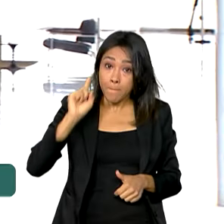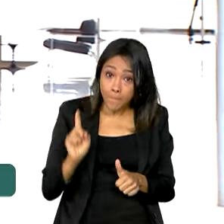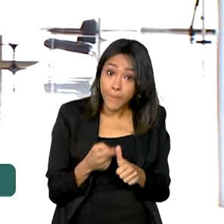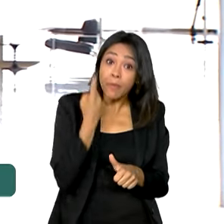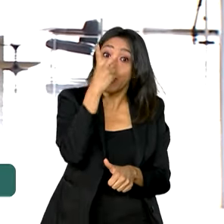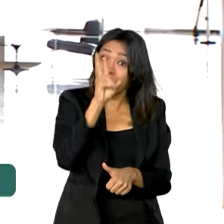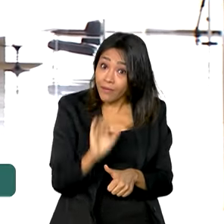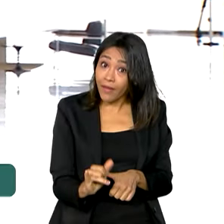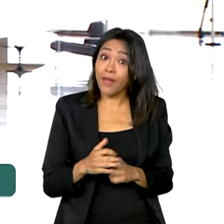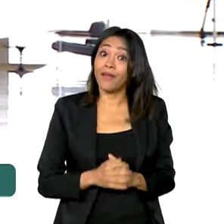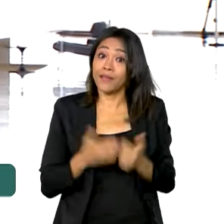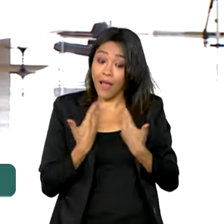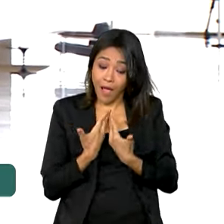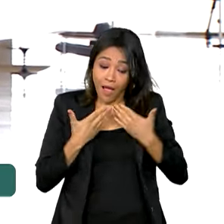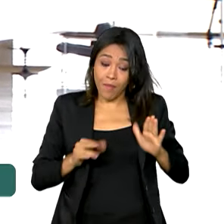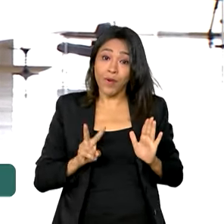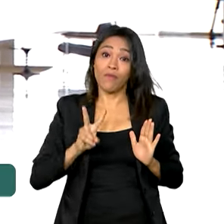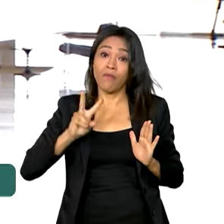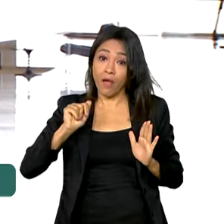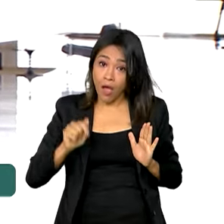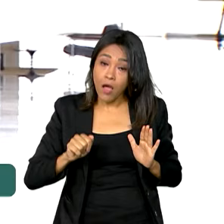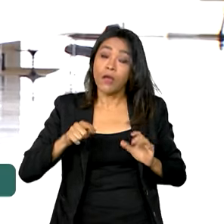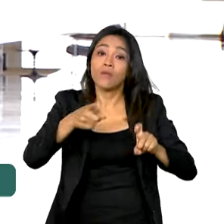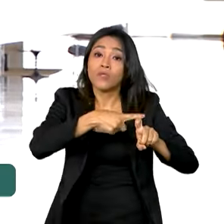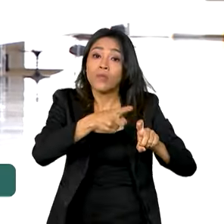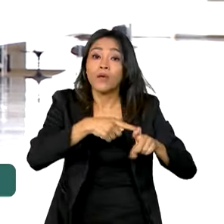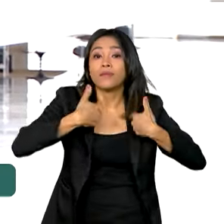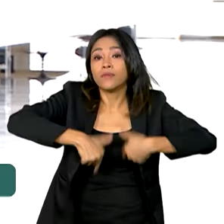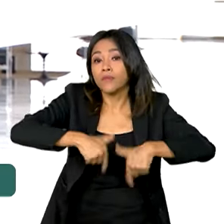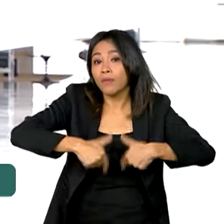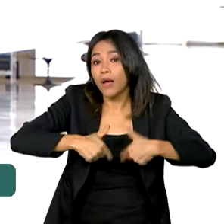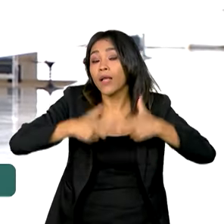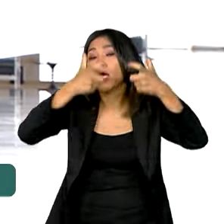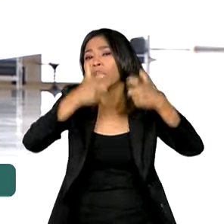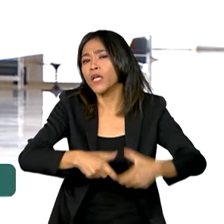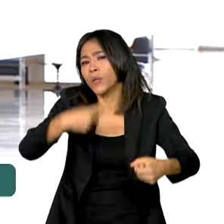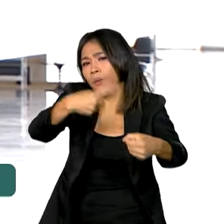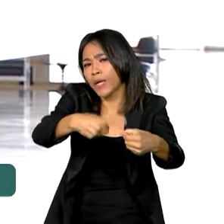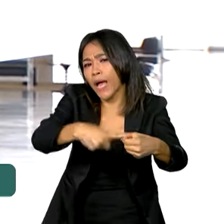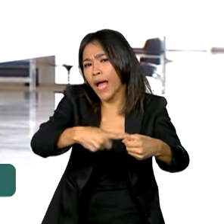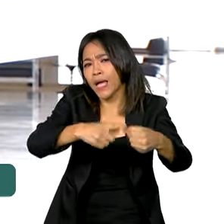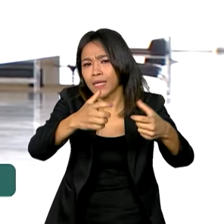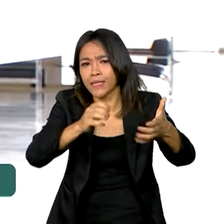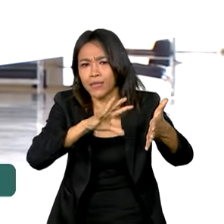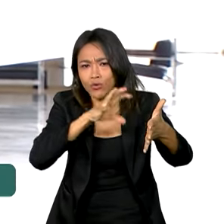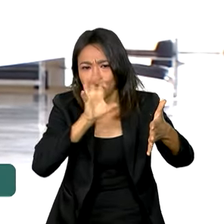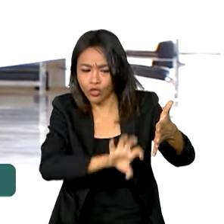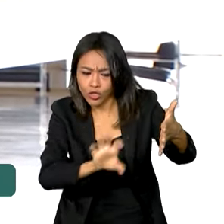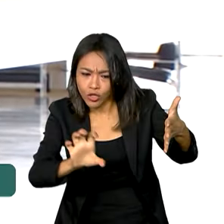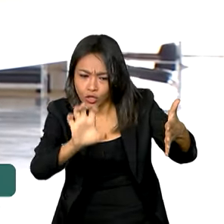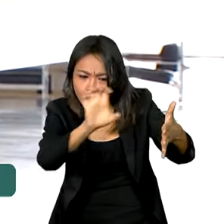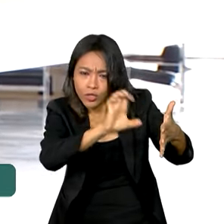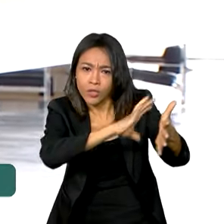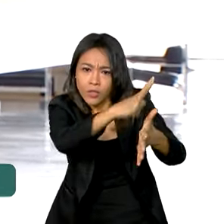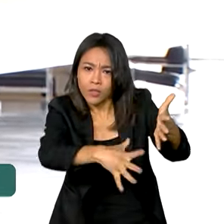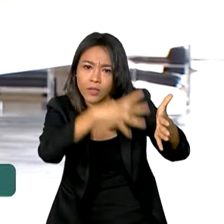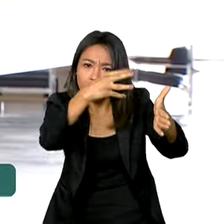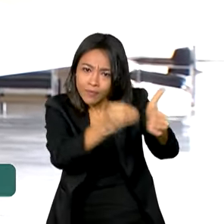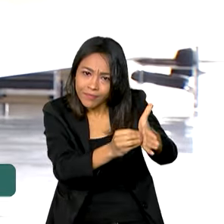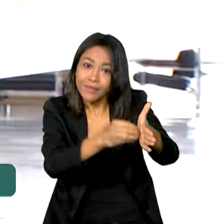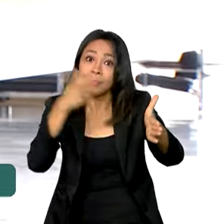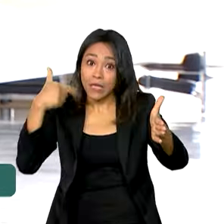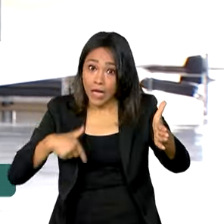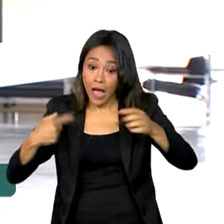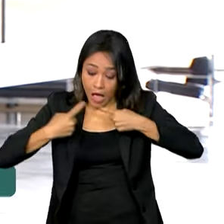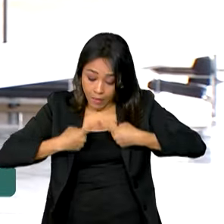Mais Médicos abriu vagas para os médicos atuarem em cidades da região chamada Amazônia Legal. Então, depois desse edital, mais